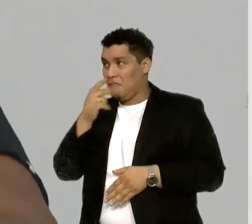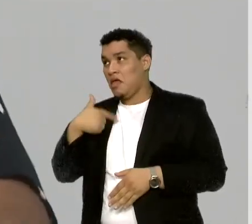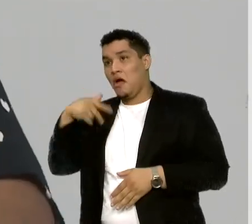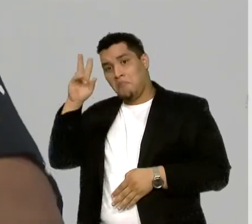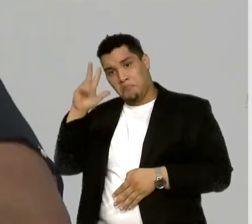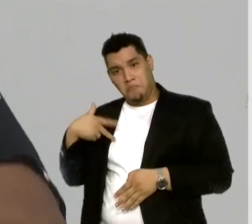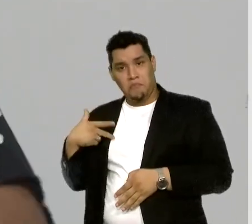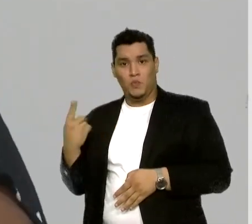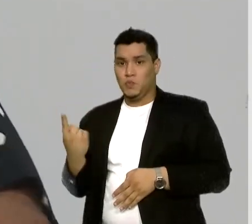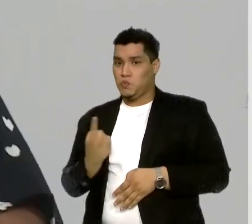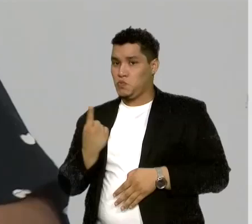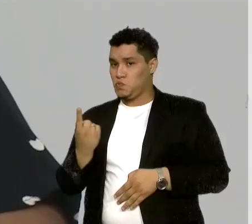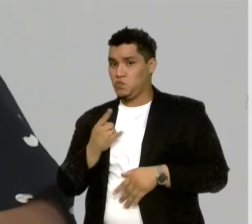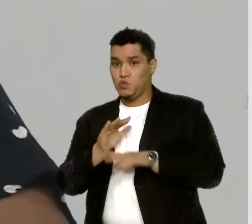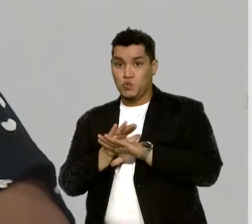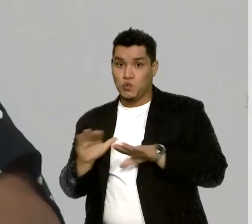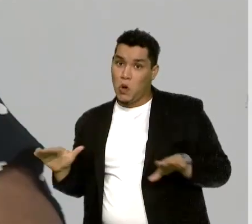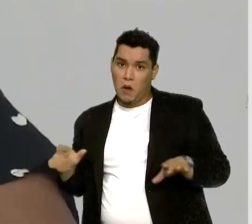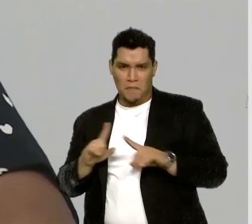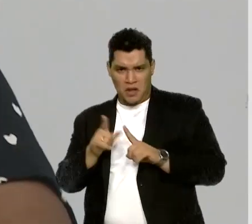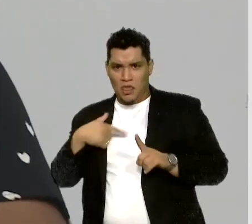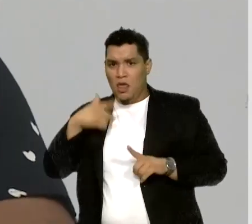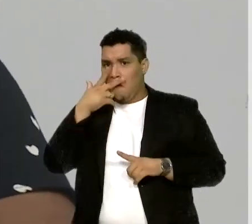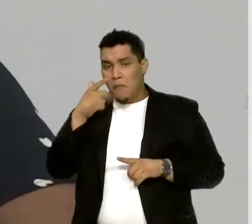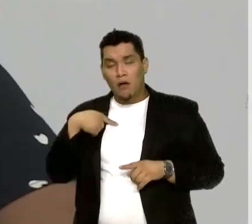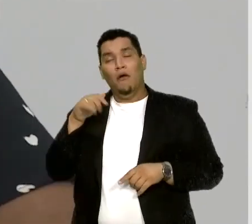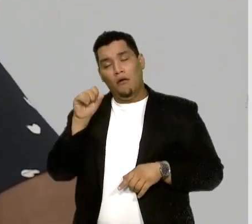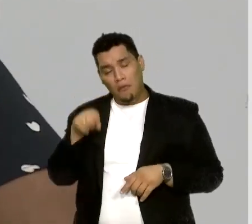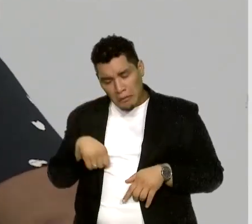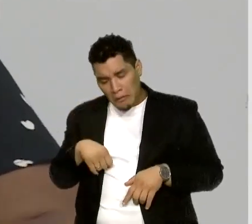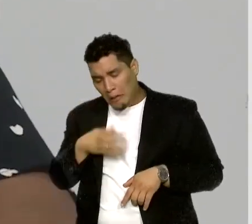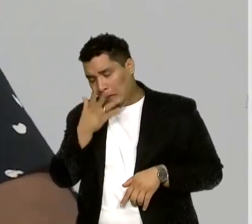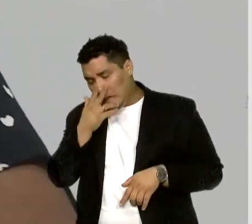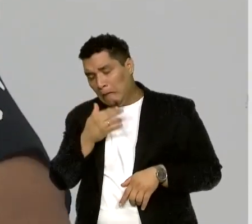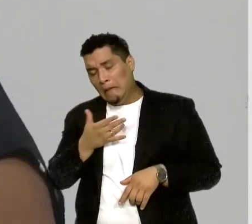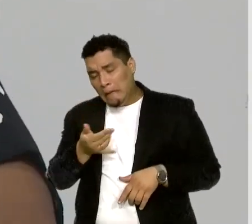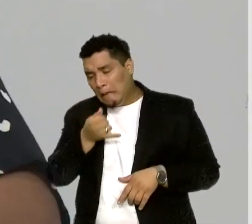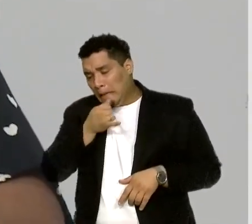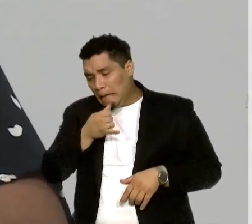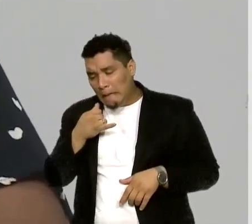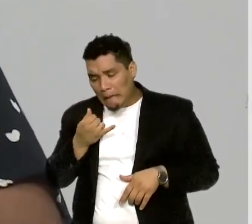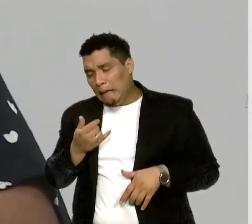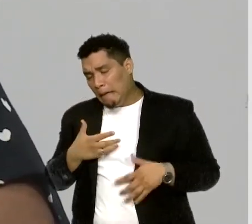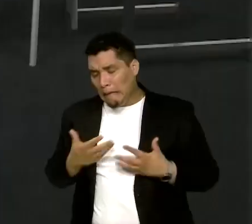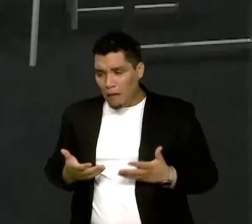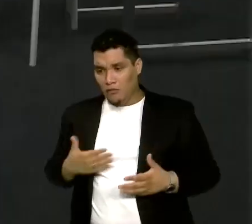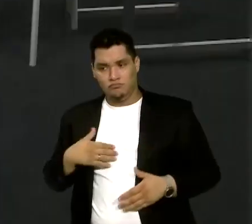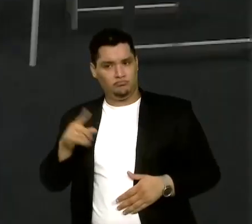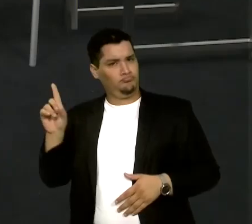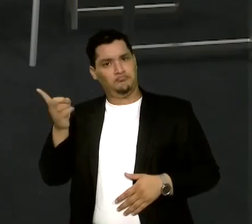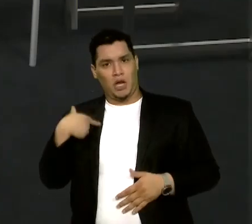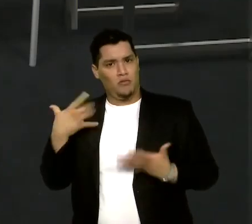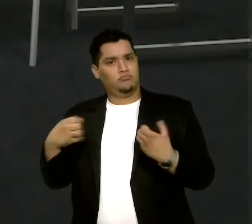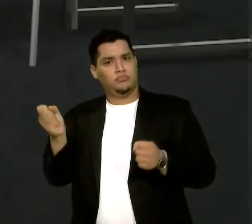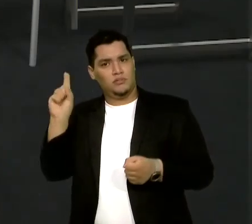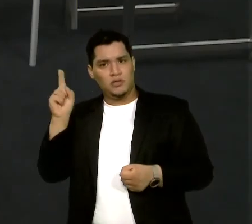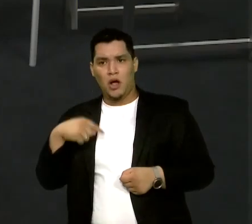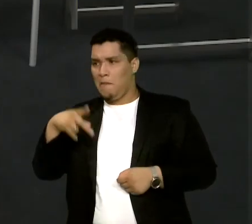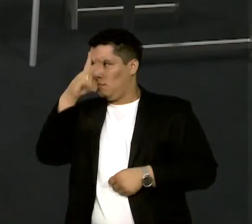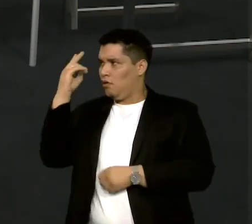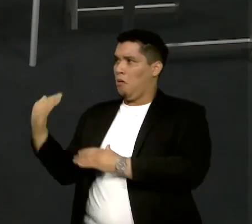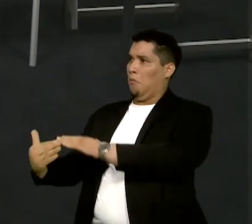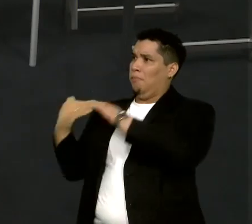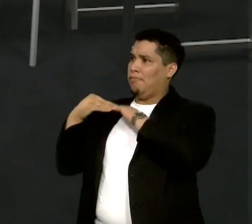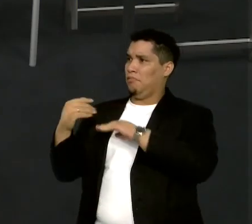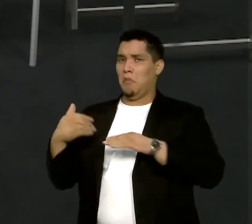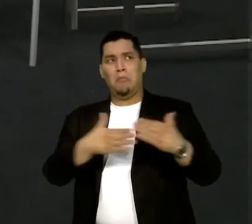baixei a minha cabeça. Eu sempre fui em busca daquilo que eu queria para a minha vida. A senhora não aceitou, né? Foi, não, eu não aceitei. Ninguém Lógico. Dizer, você tem que ir por